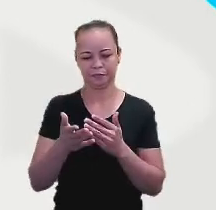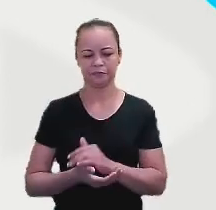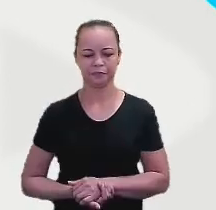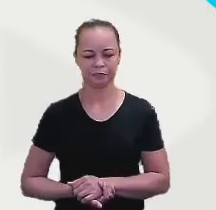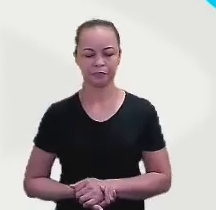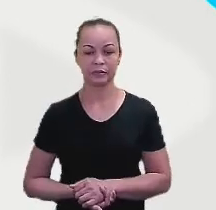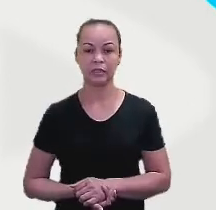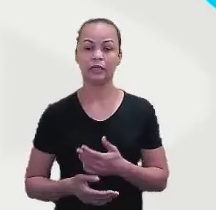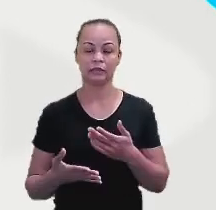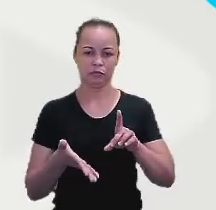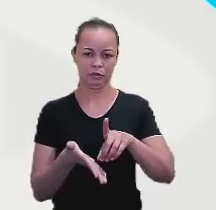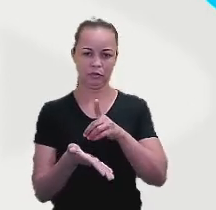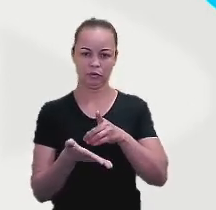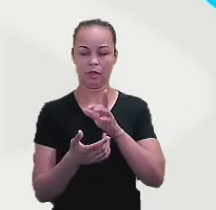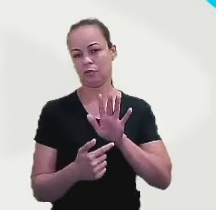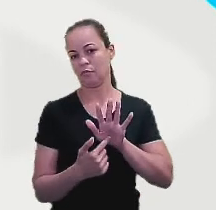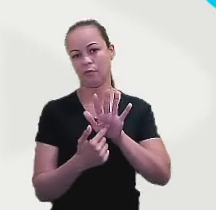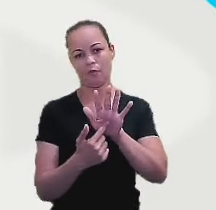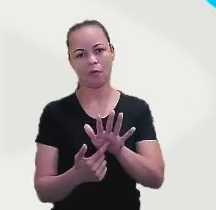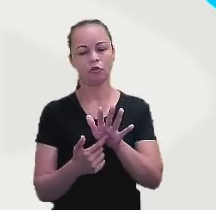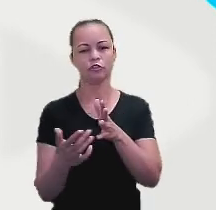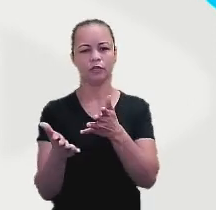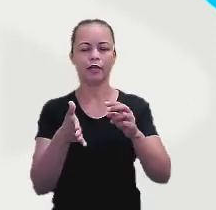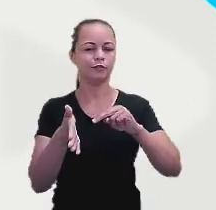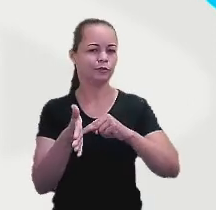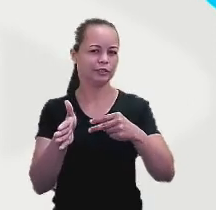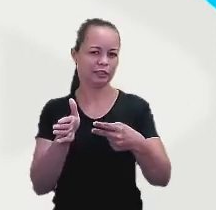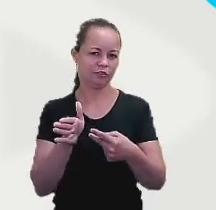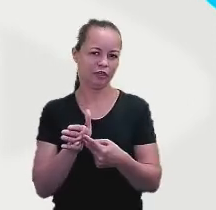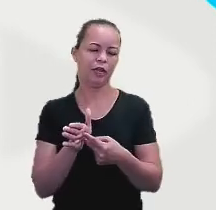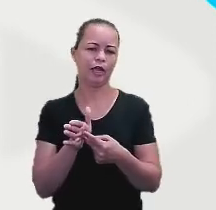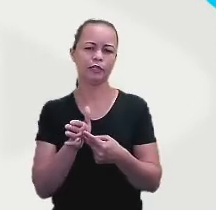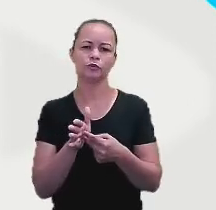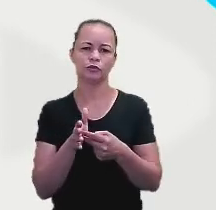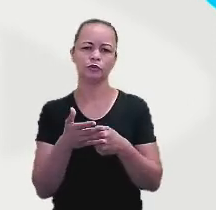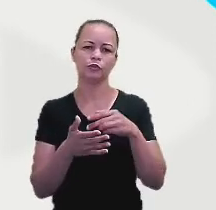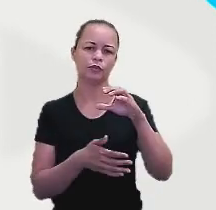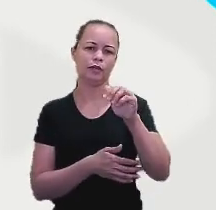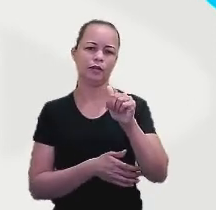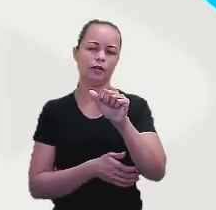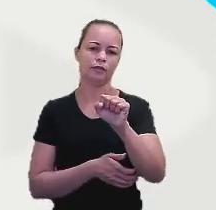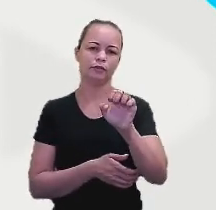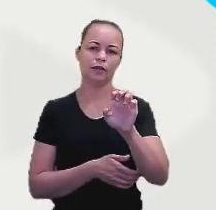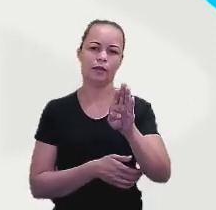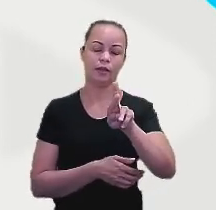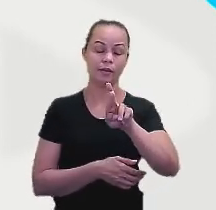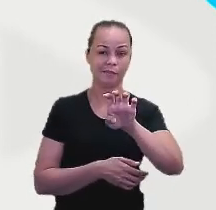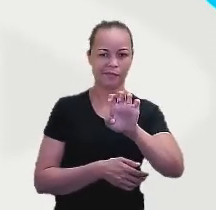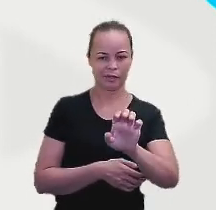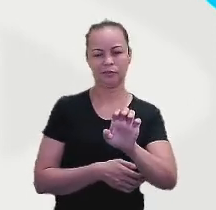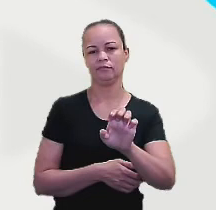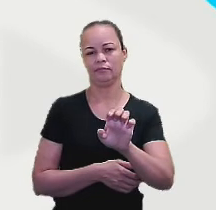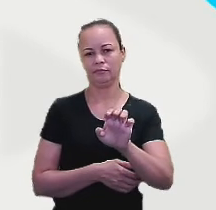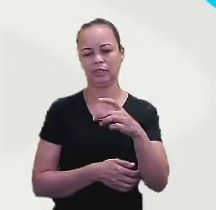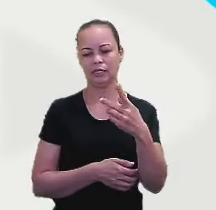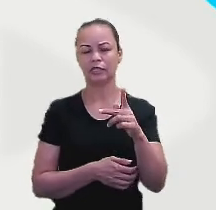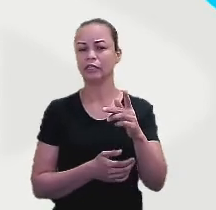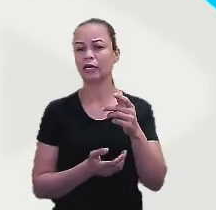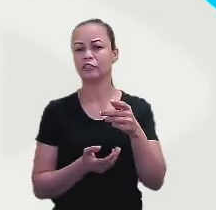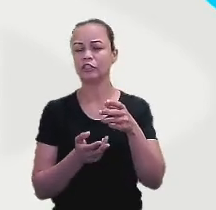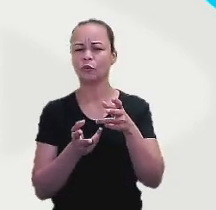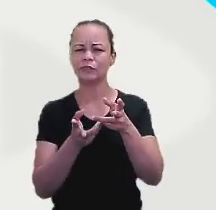o dicionário trouxe aí esse significado. Então, de acordo com o texto lá, a gente percebe que trata-se aí de uma casa